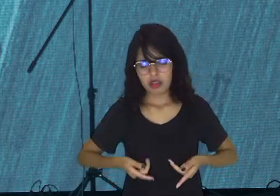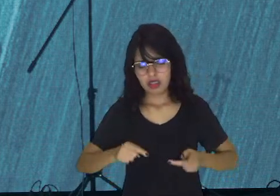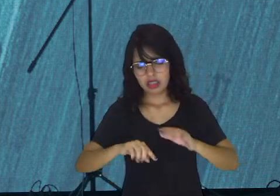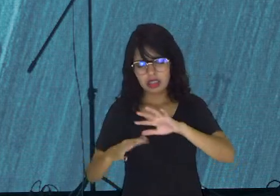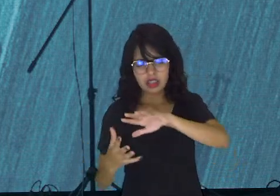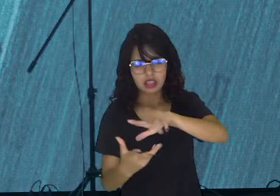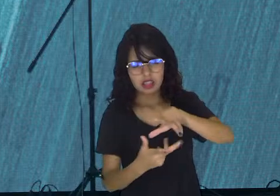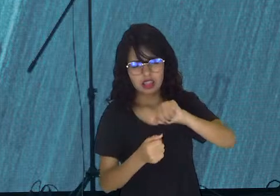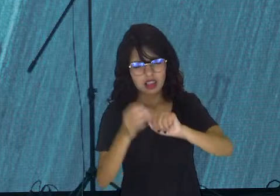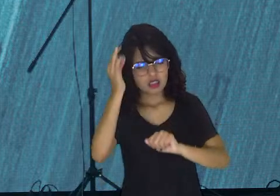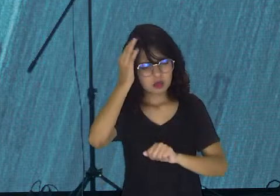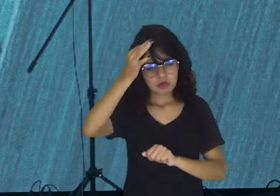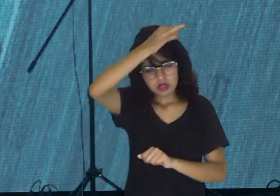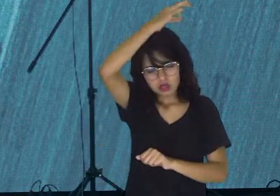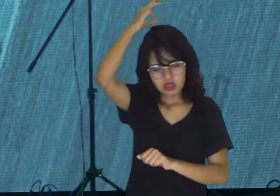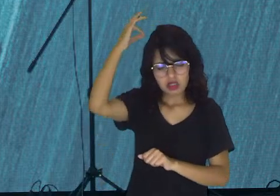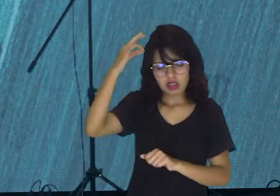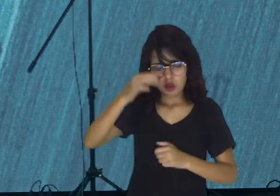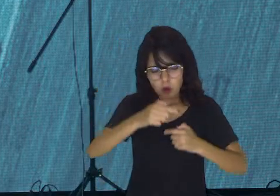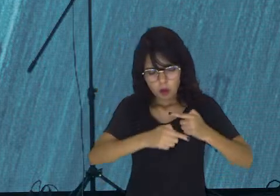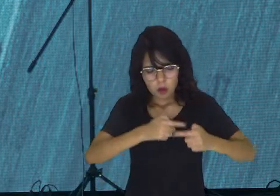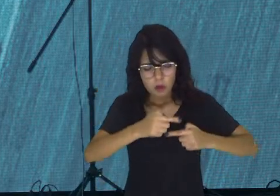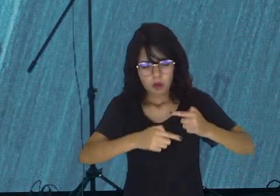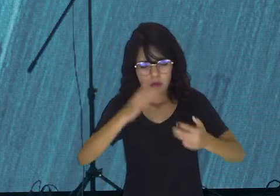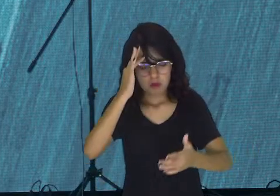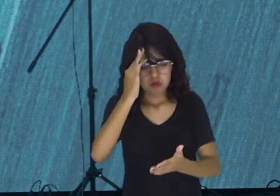Espírito Santo gera fé.